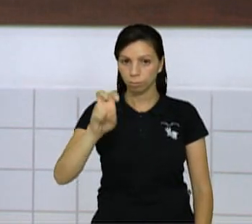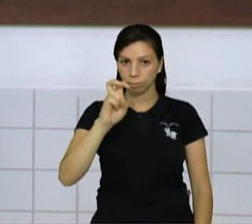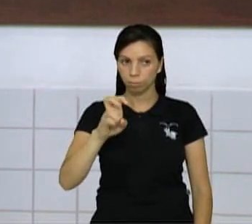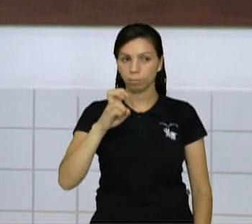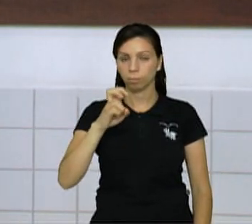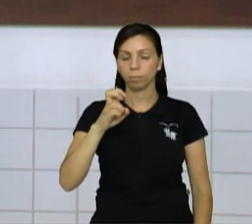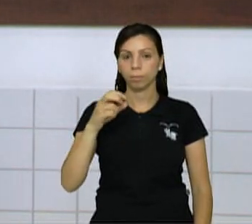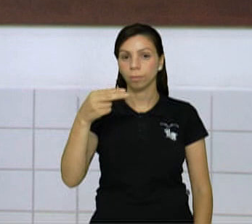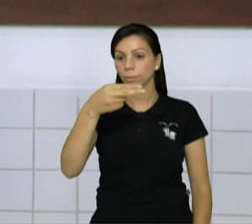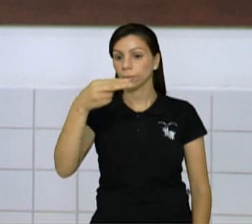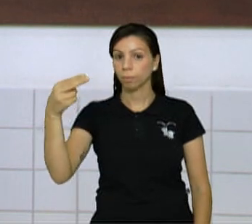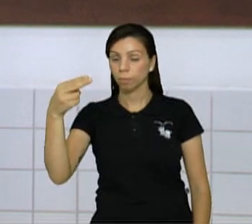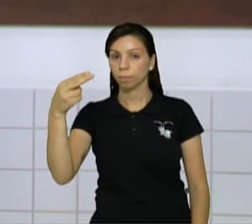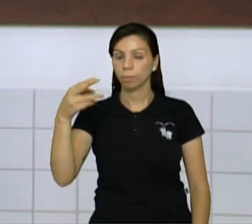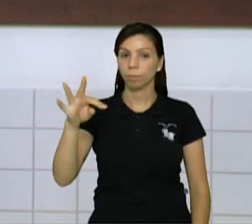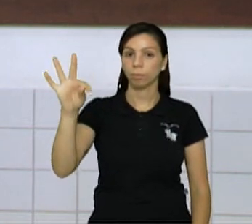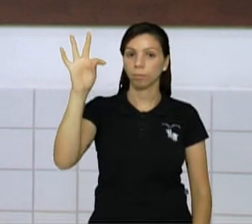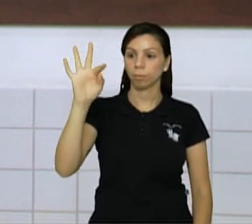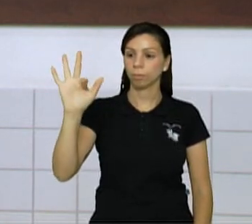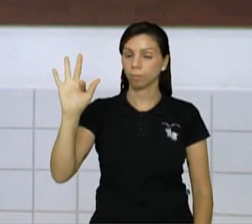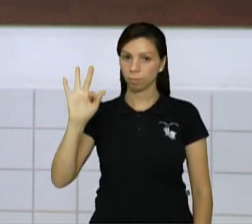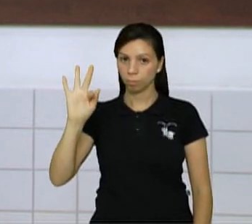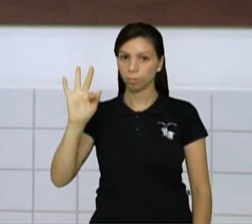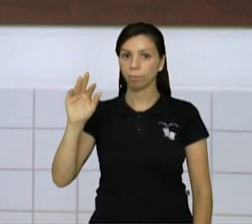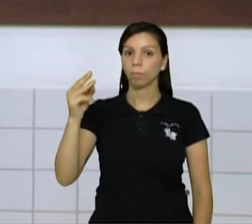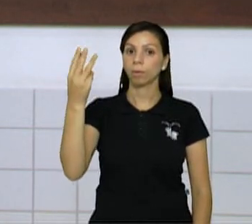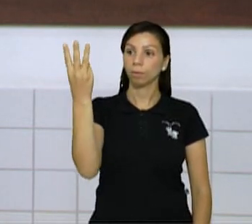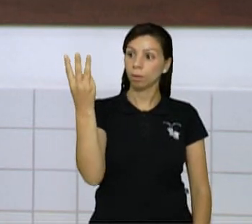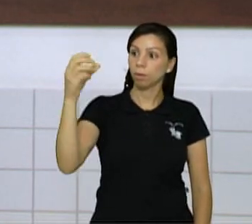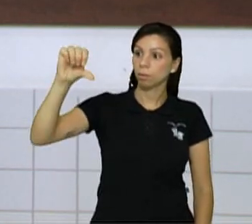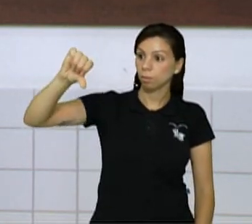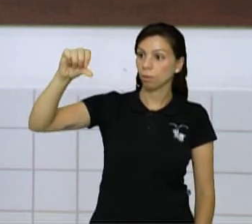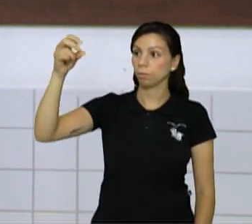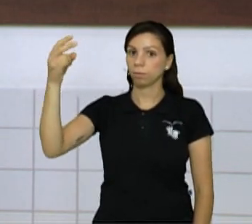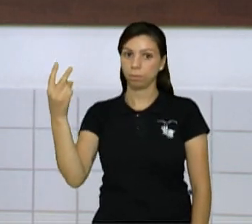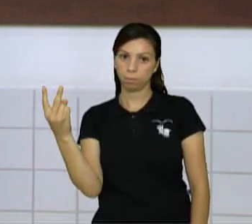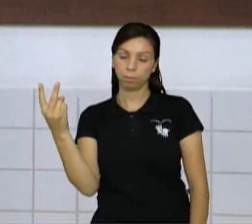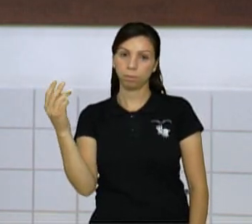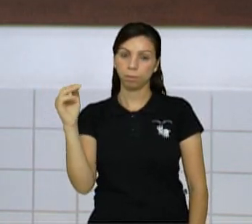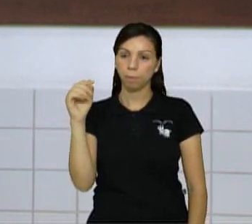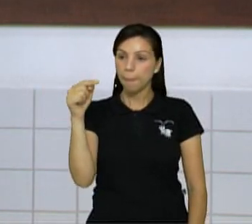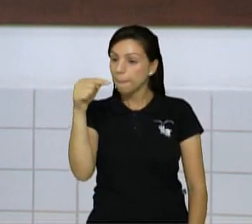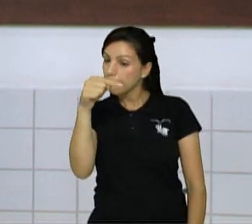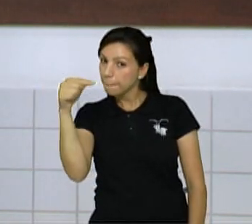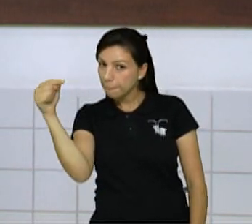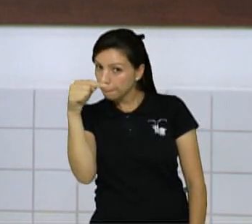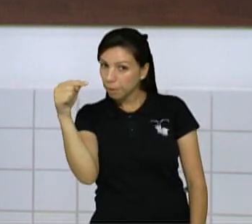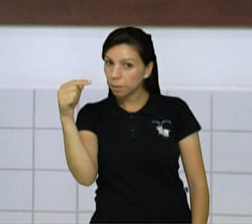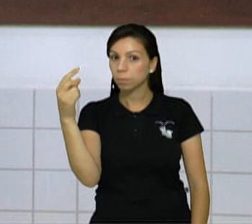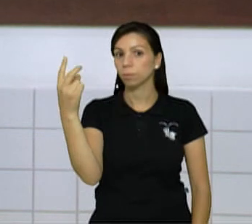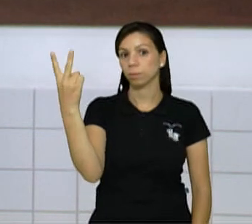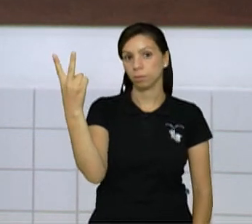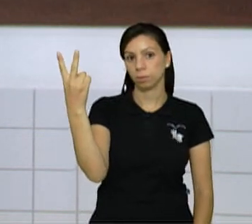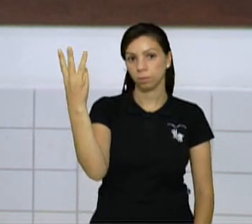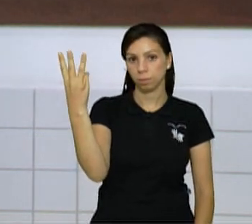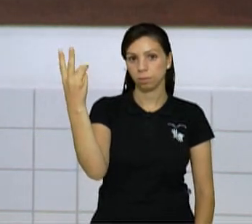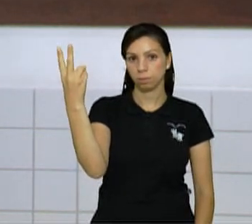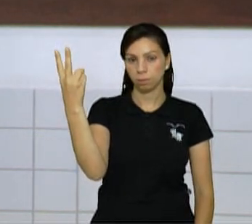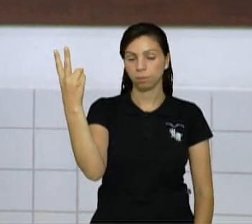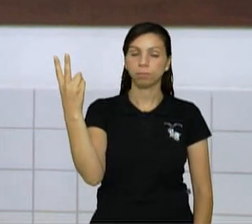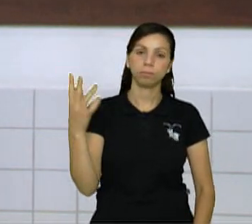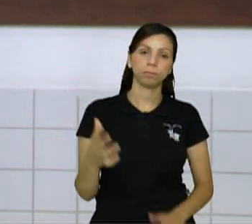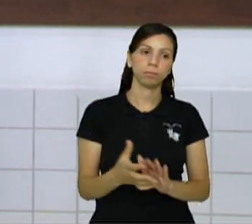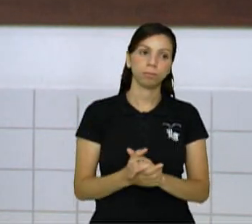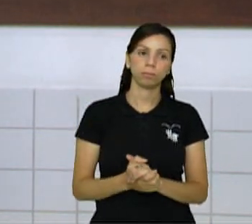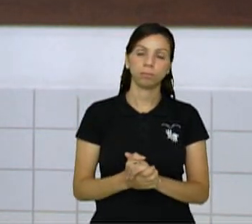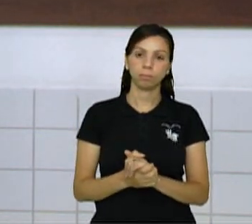é igual a temperatura em Fahrenheit, que é 392 menos 32, tudo